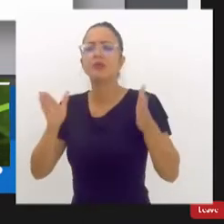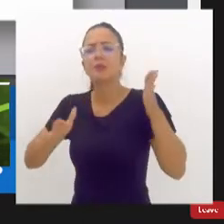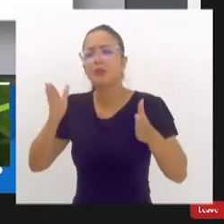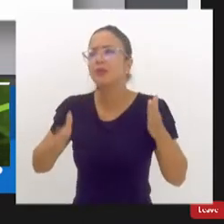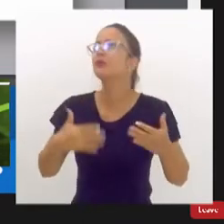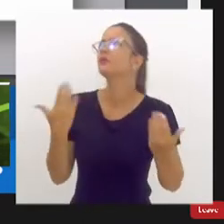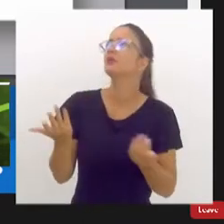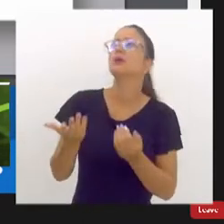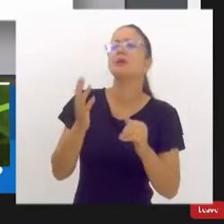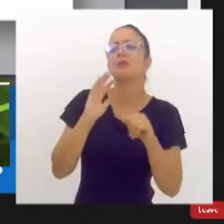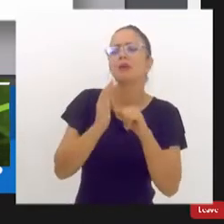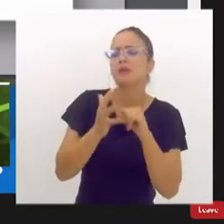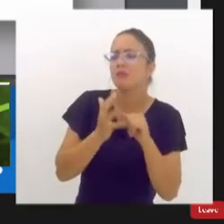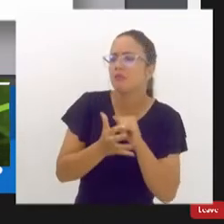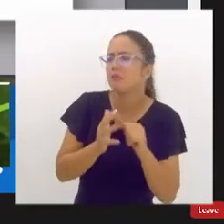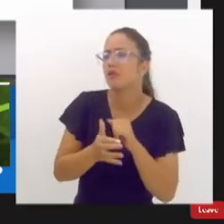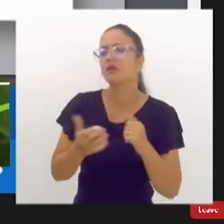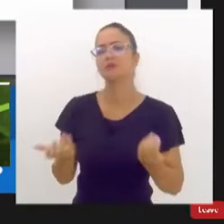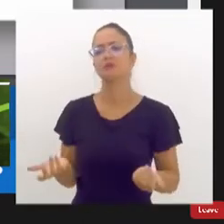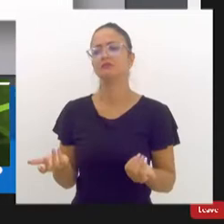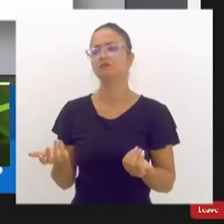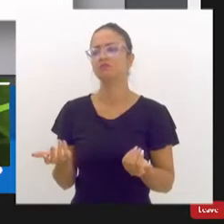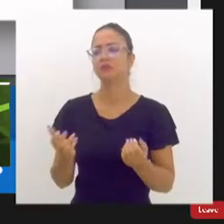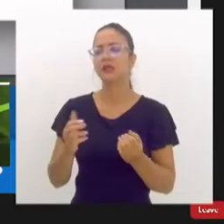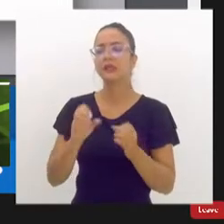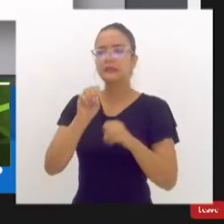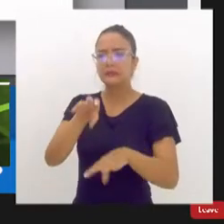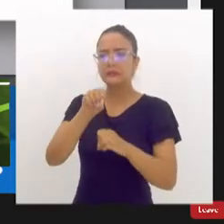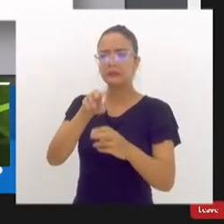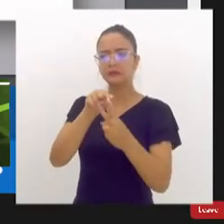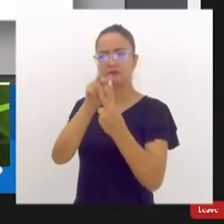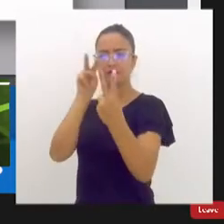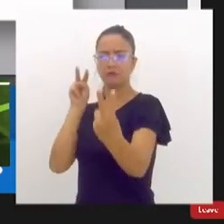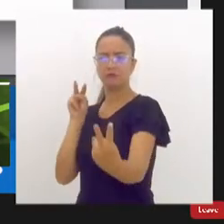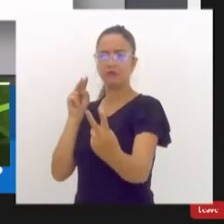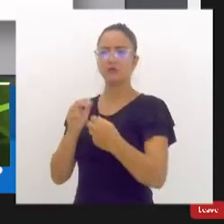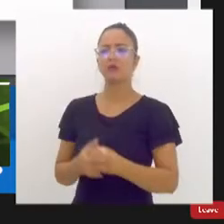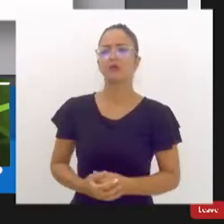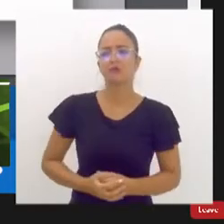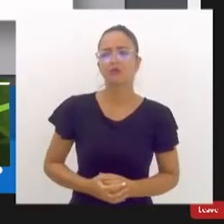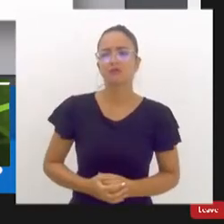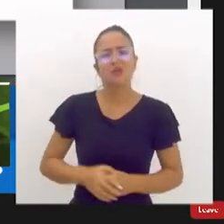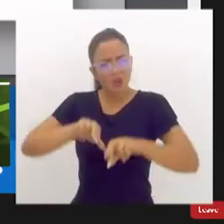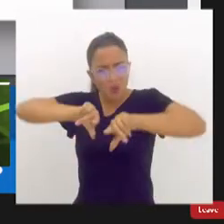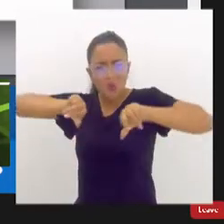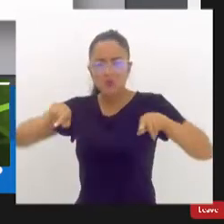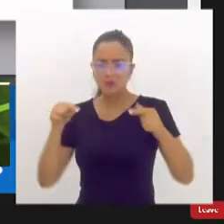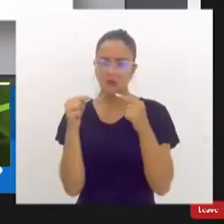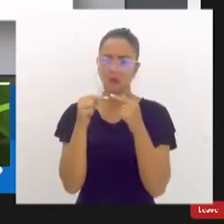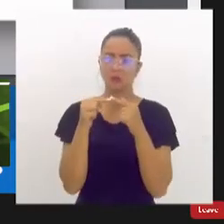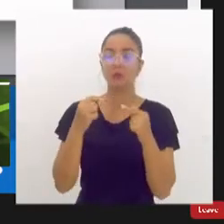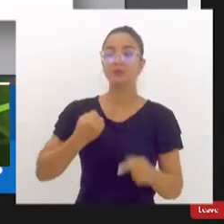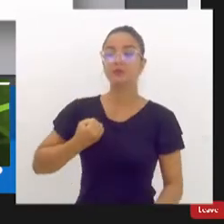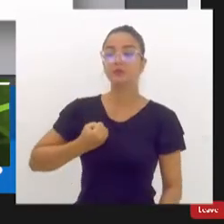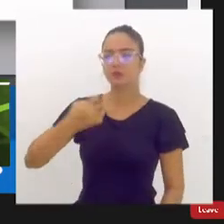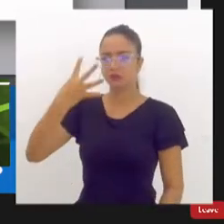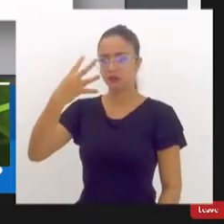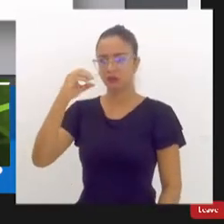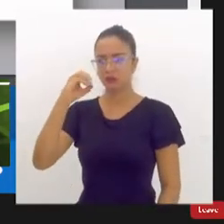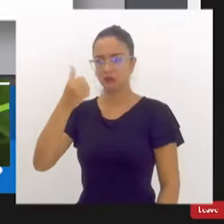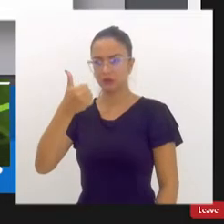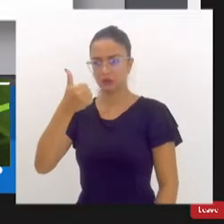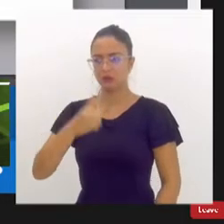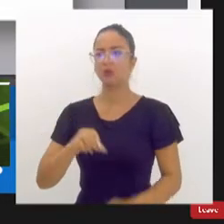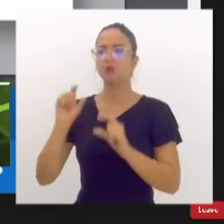que trataram das questões ligadas a essa oferta. A 401, ela